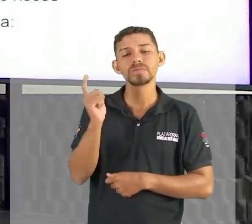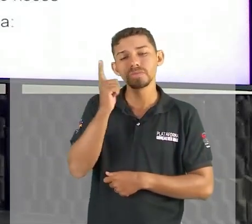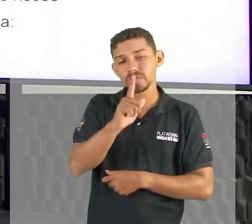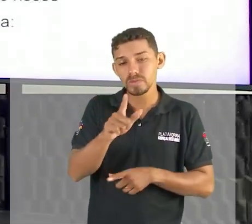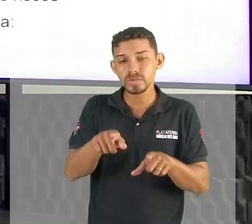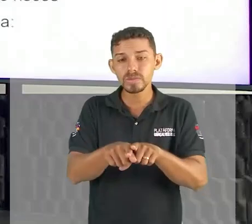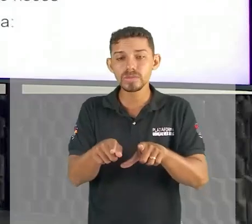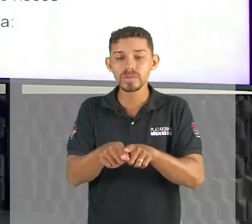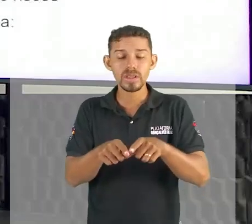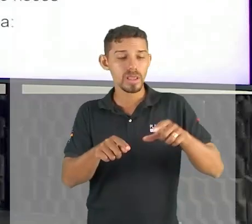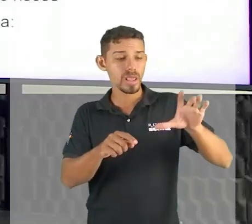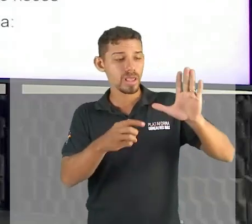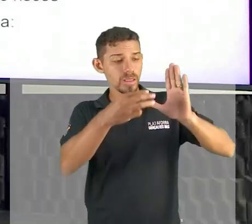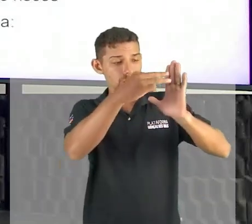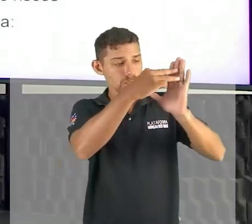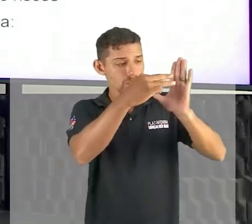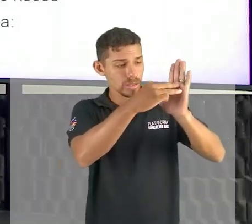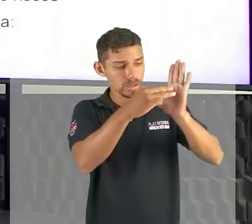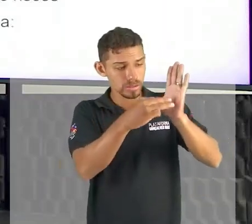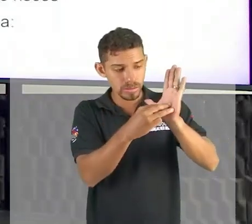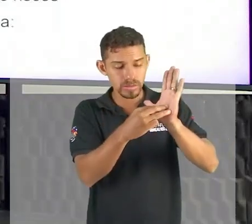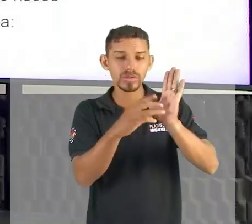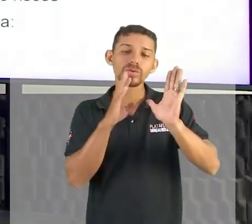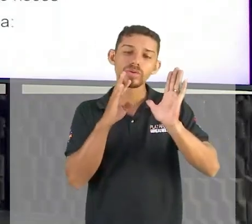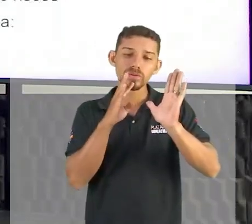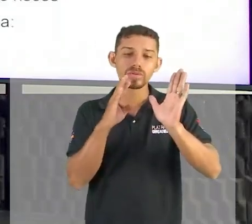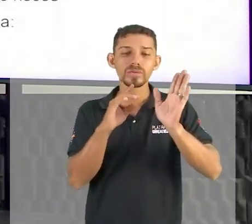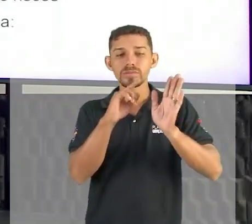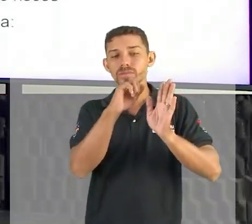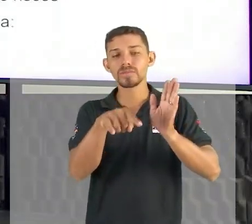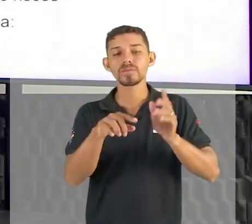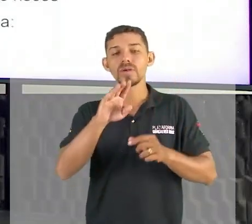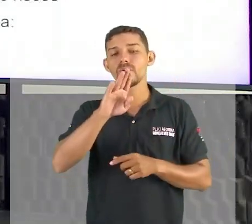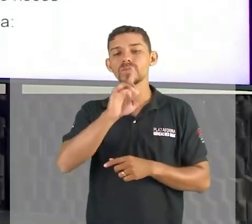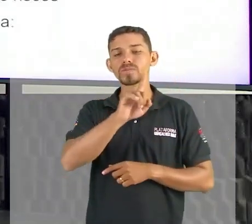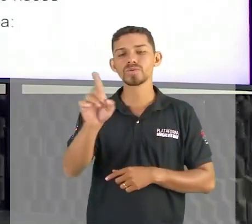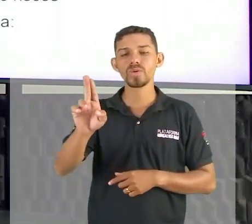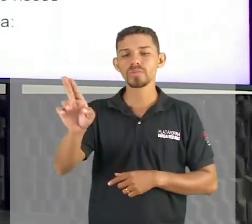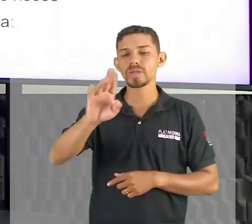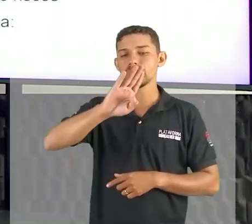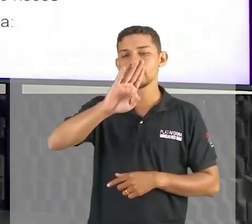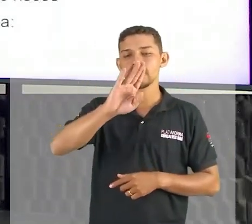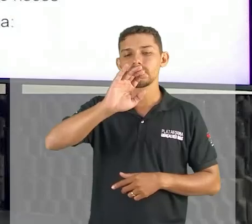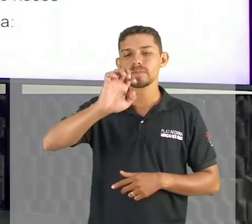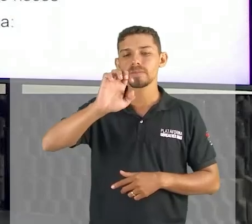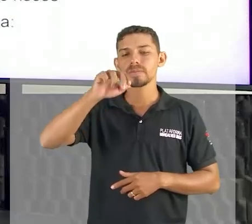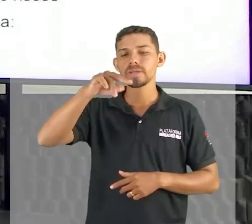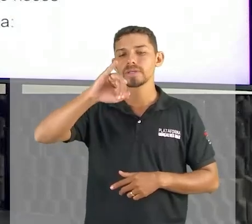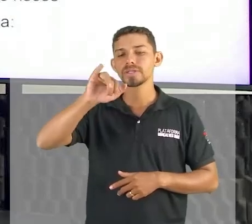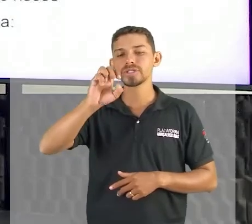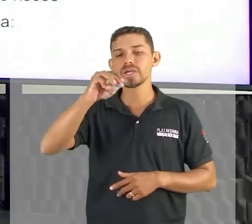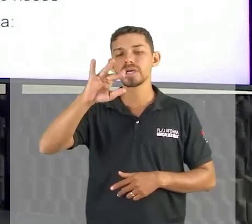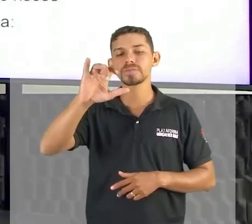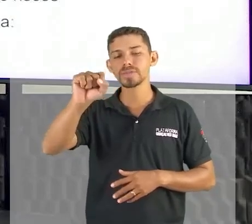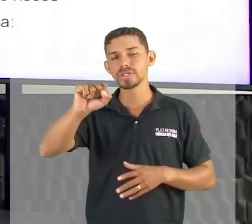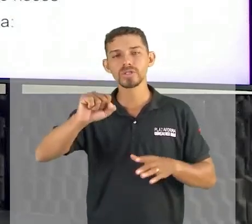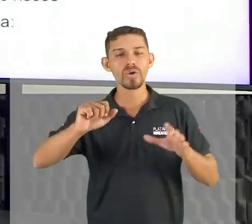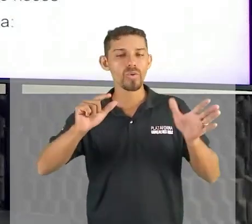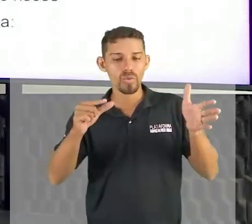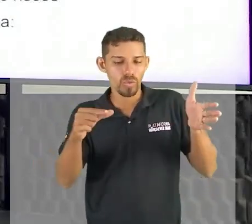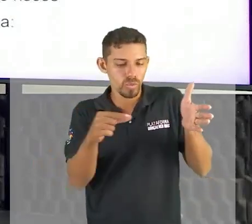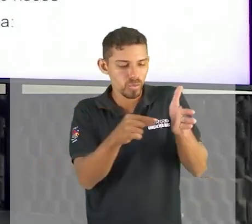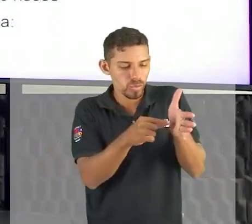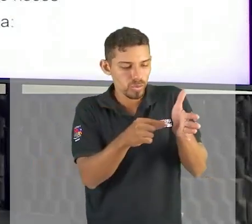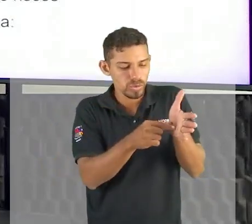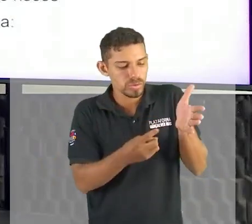tomadas múltiplas popularmente conhecido como benjamins ou TS né coloca um t aí